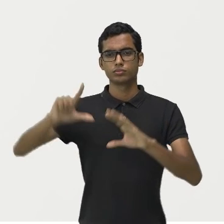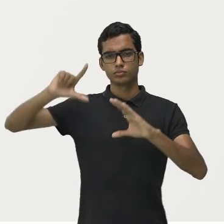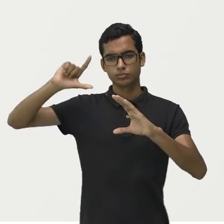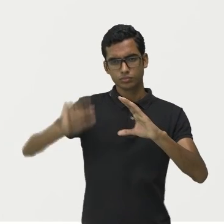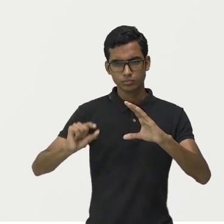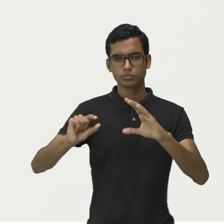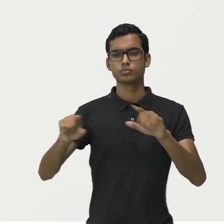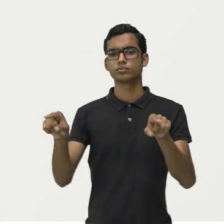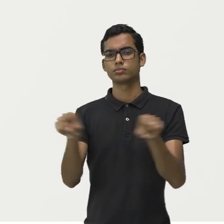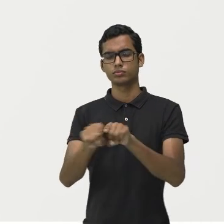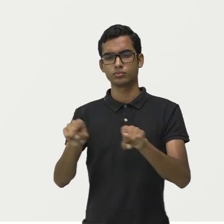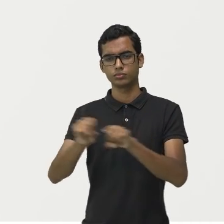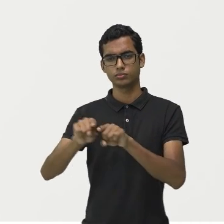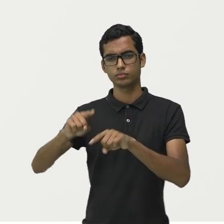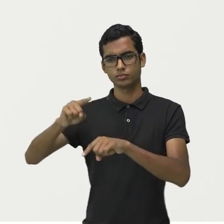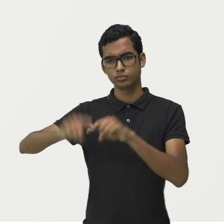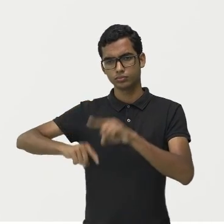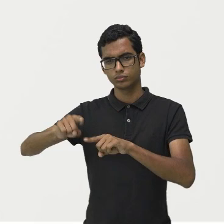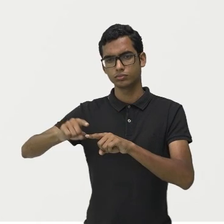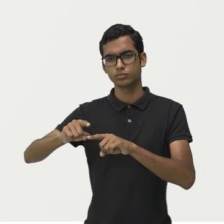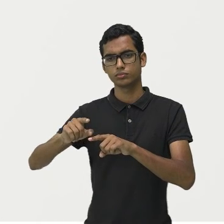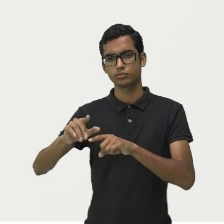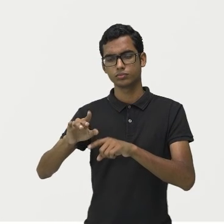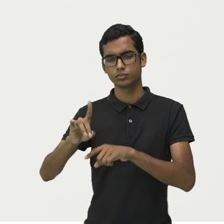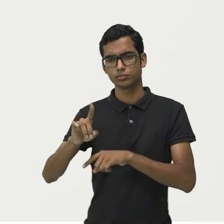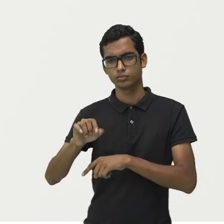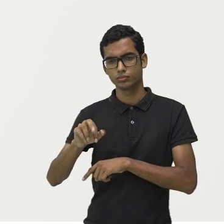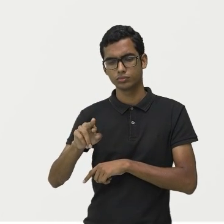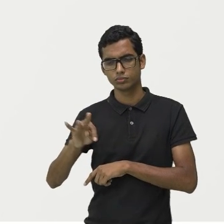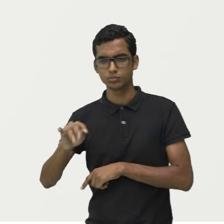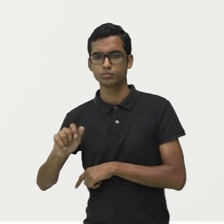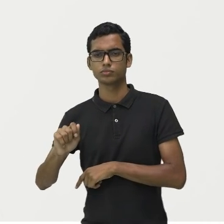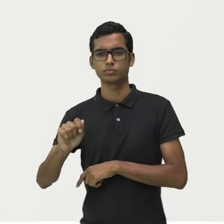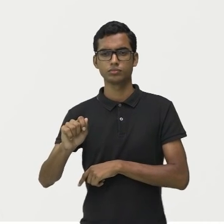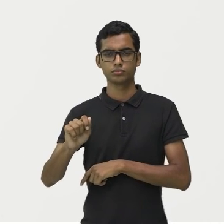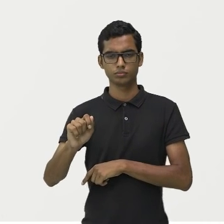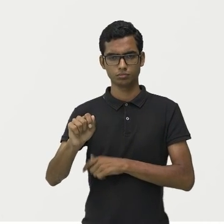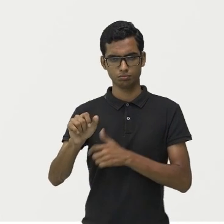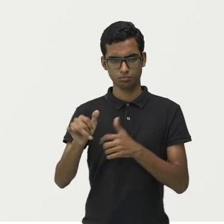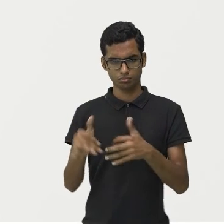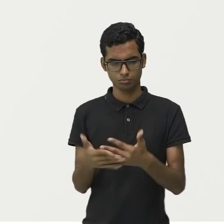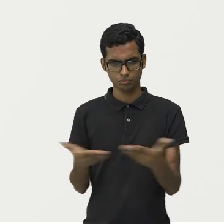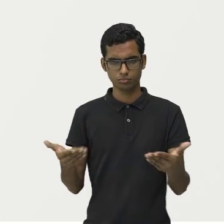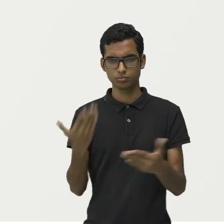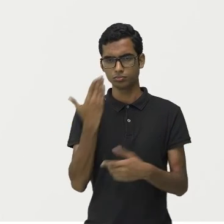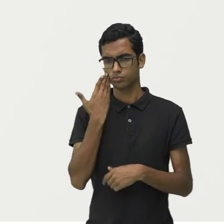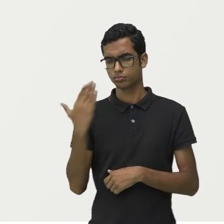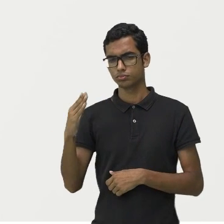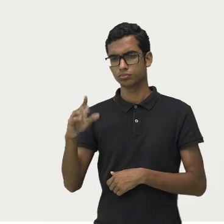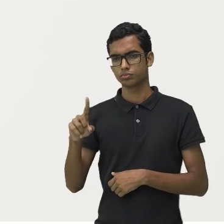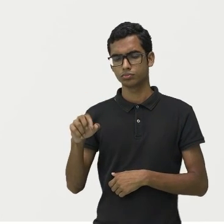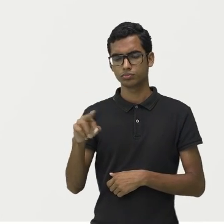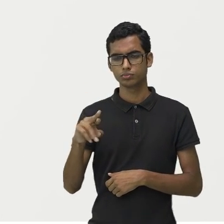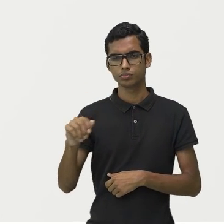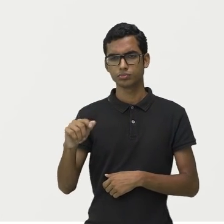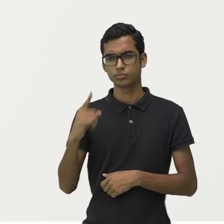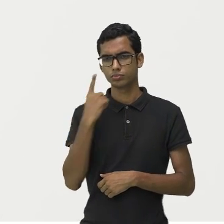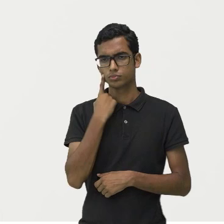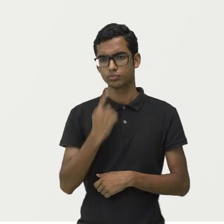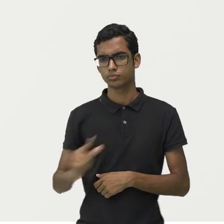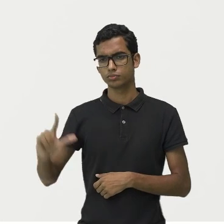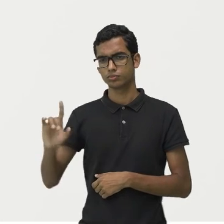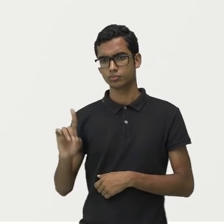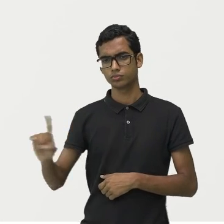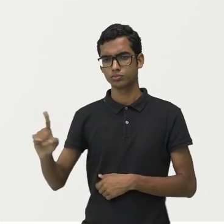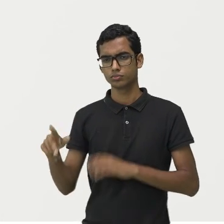menor, tá certo? E direita. Vou já explicar para você. Olha só, virtual, menor e direita. Está aqui o objeto,